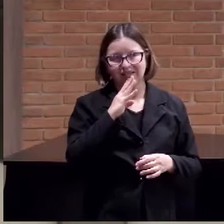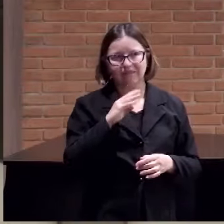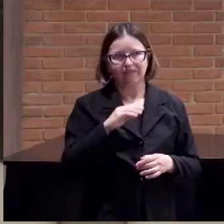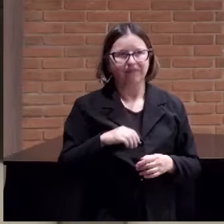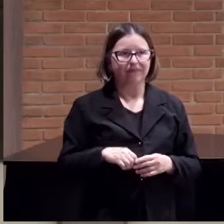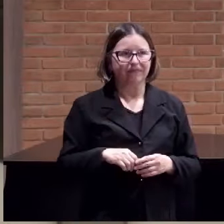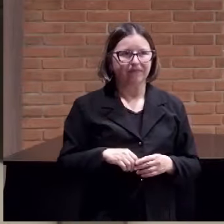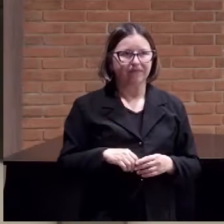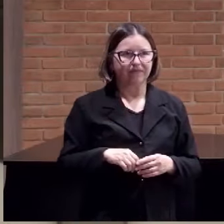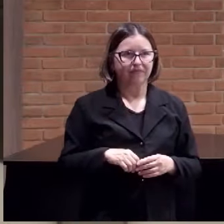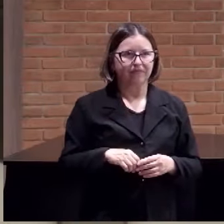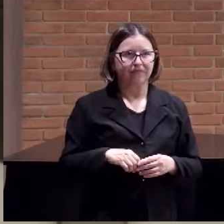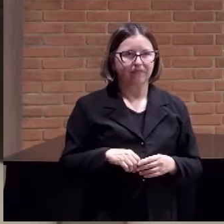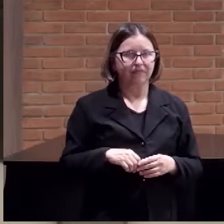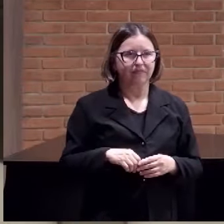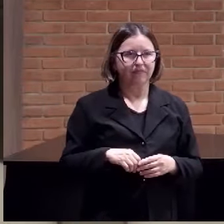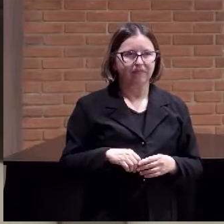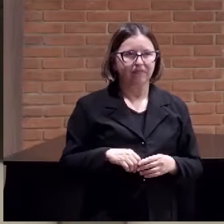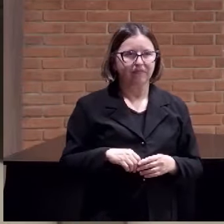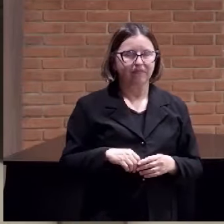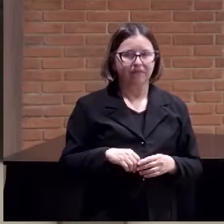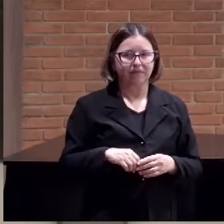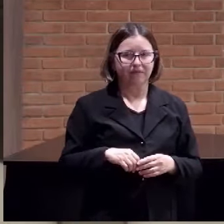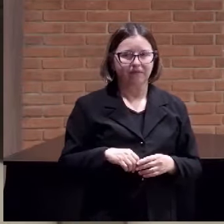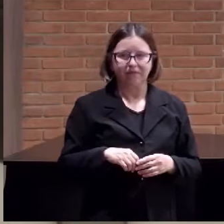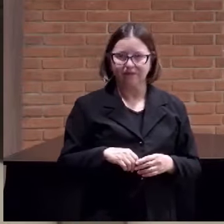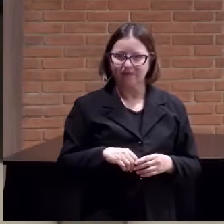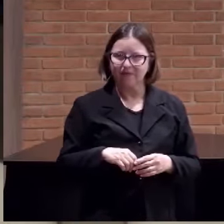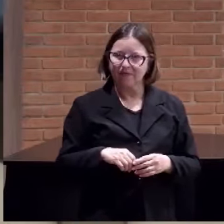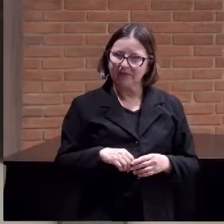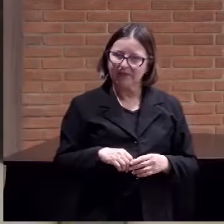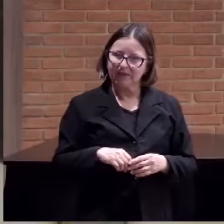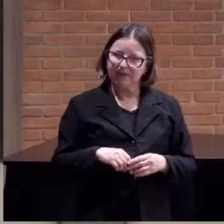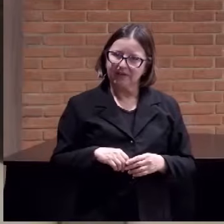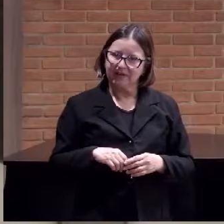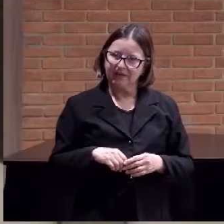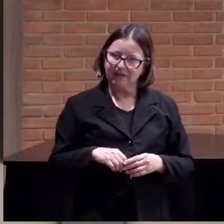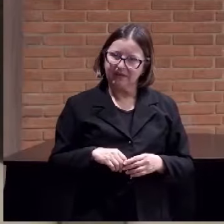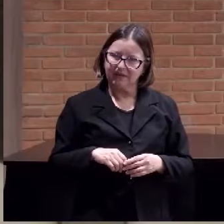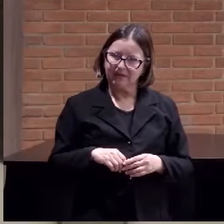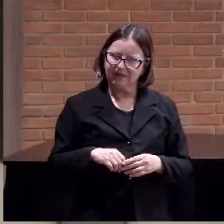Possivelmente, a melhor tradição é, não vieram a conhecer